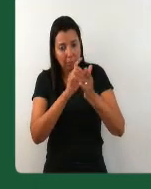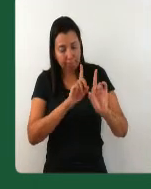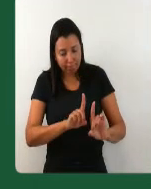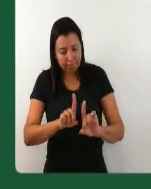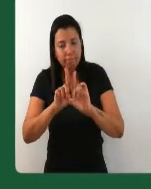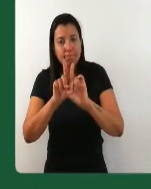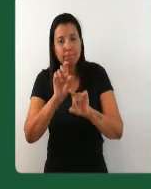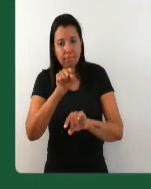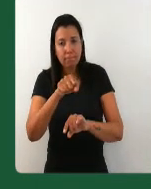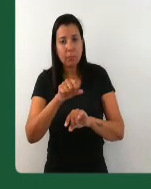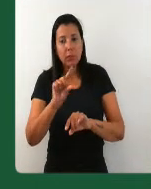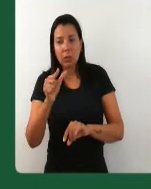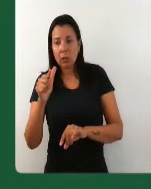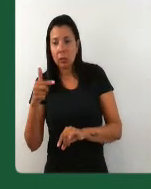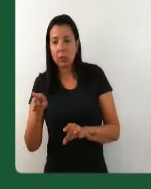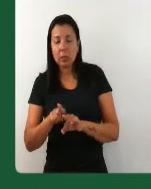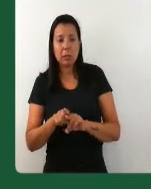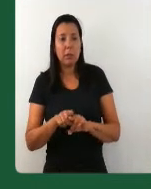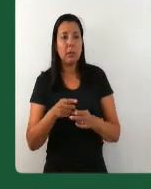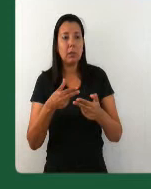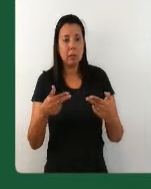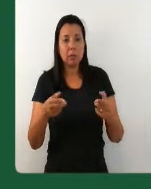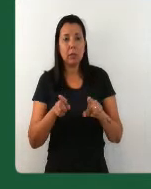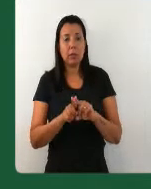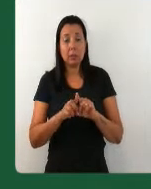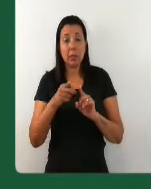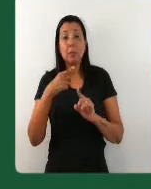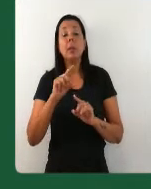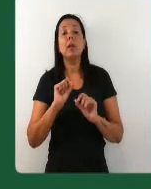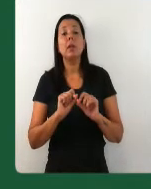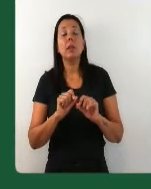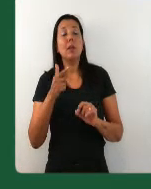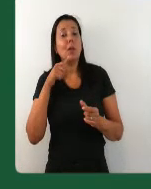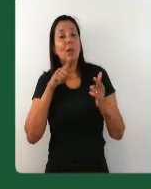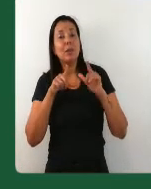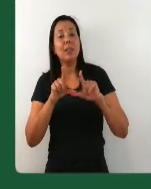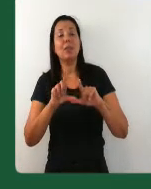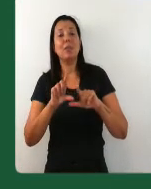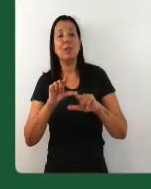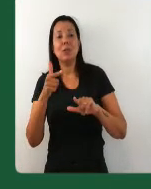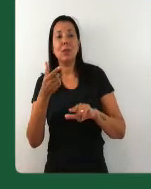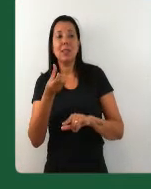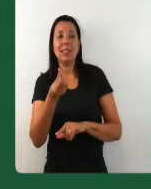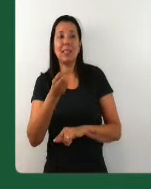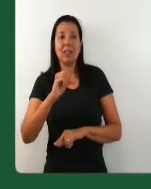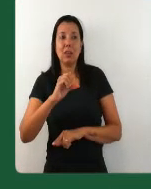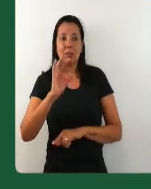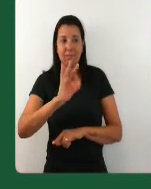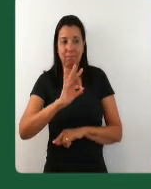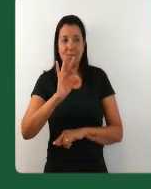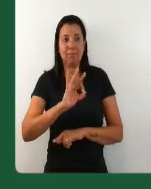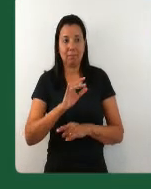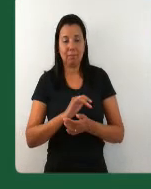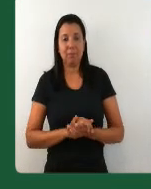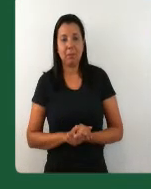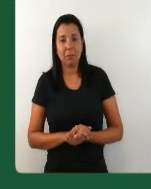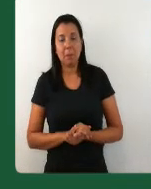parcerias e outras atitudes para conseguirmos os outros 69%.